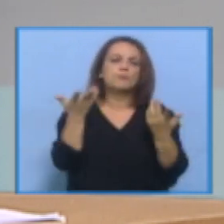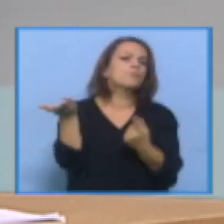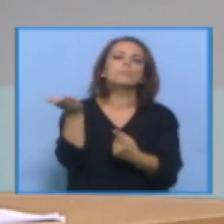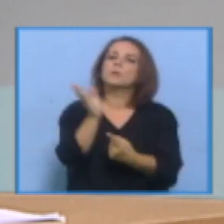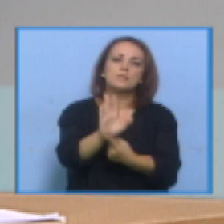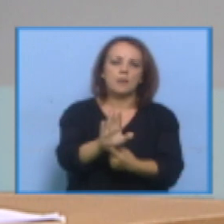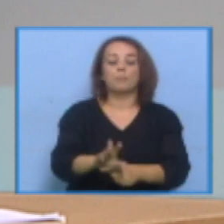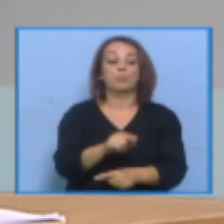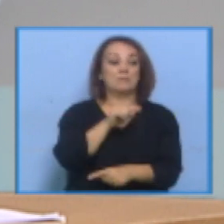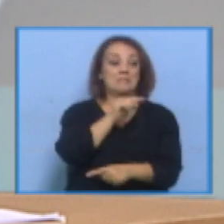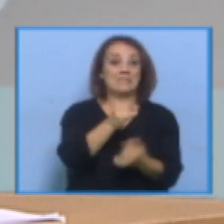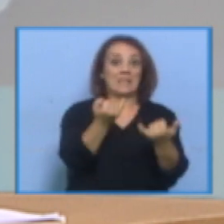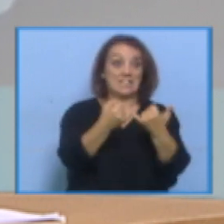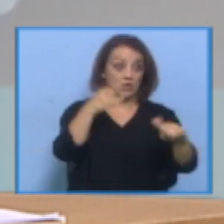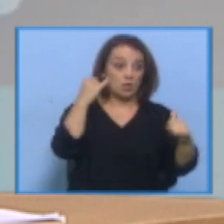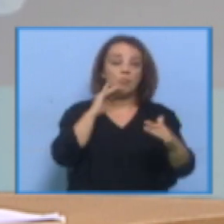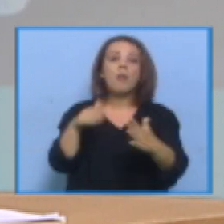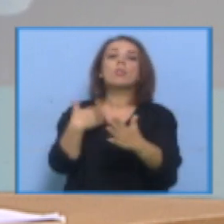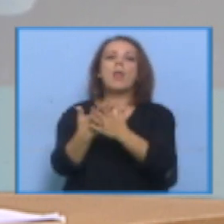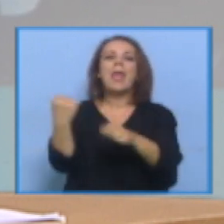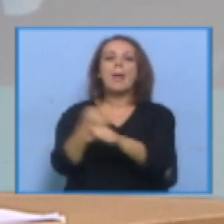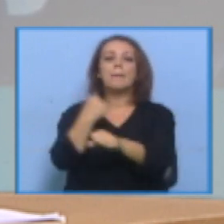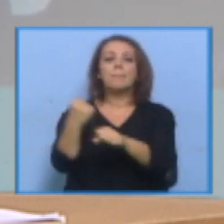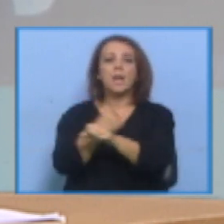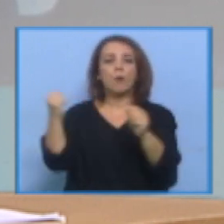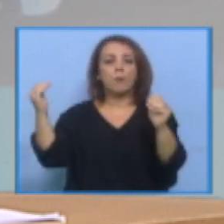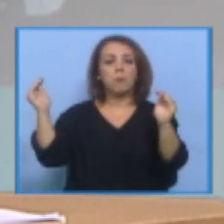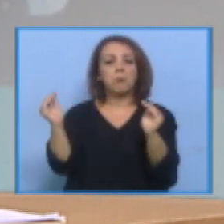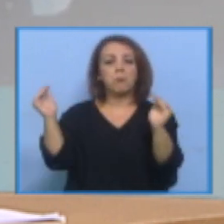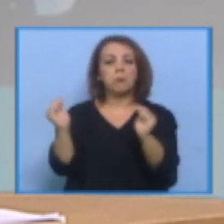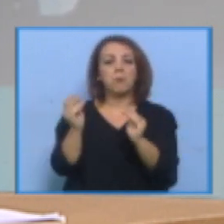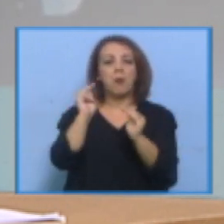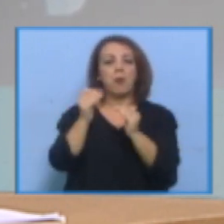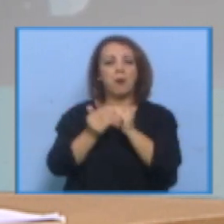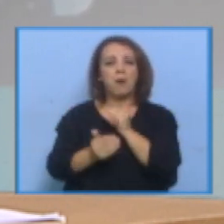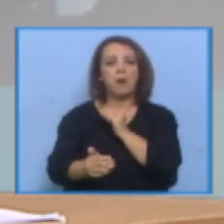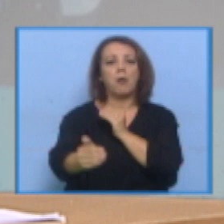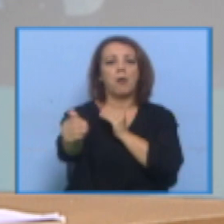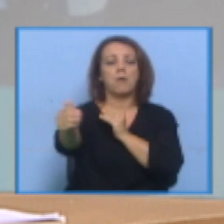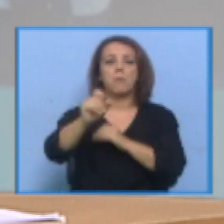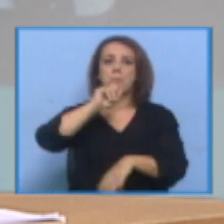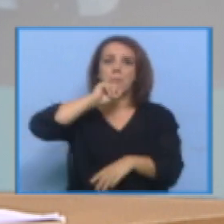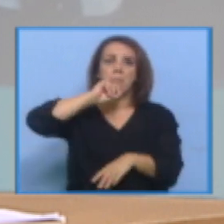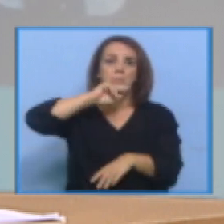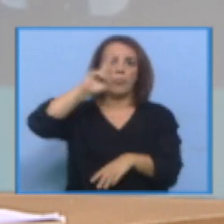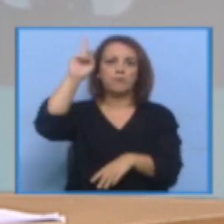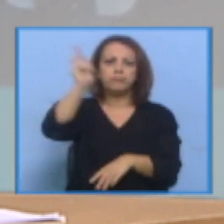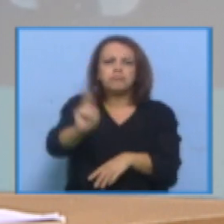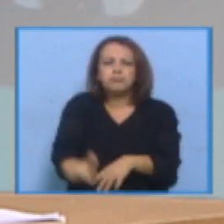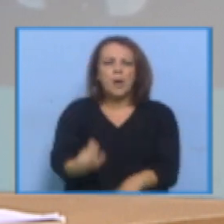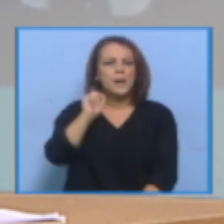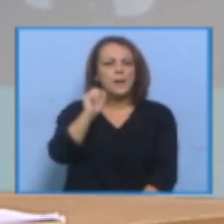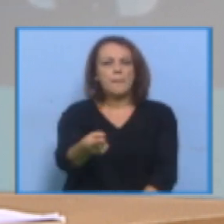exemplo, a uma redução do emprego expectável nos próximos anos a níveis absolutamente acelerados, ou